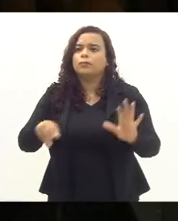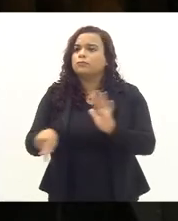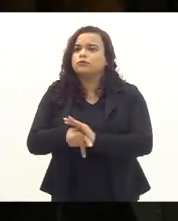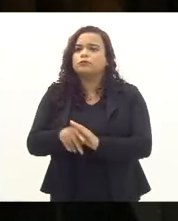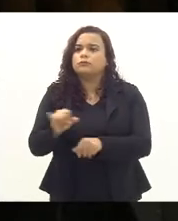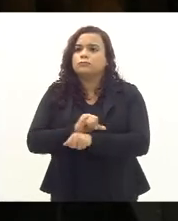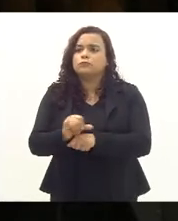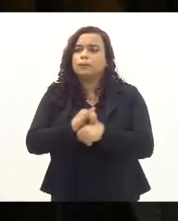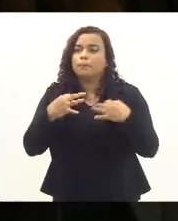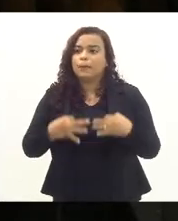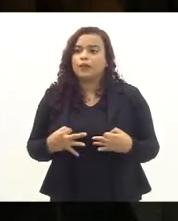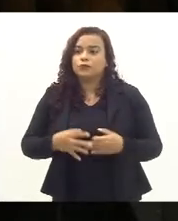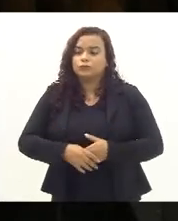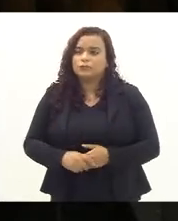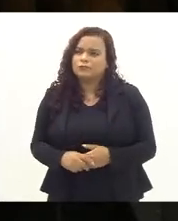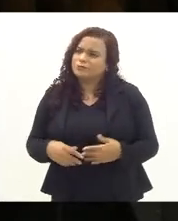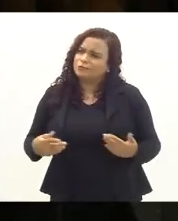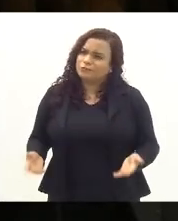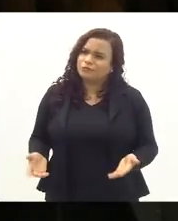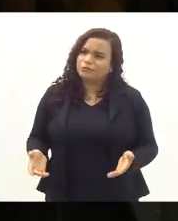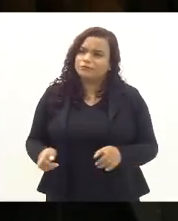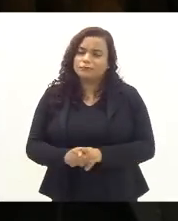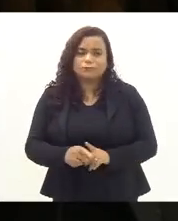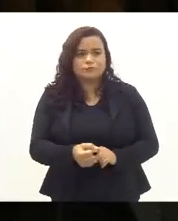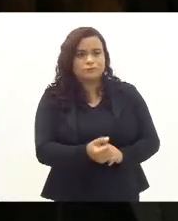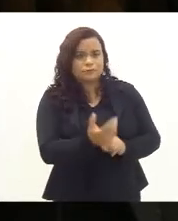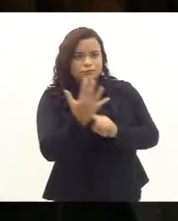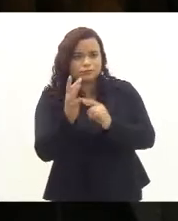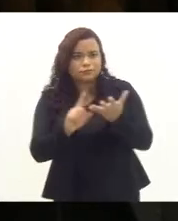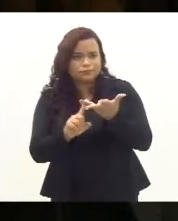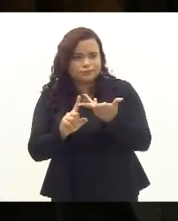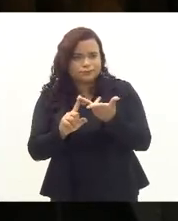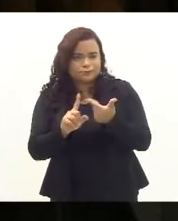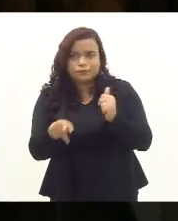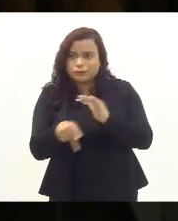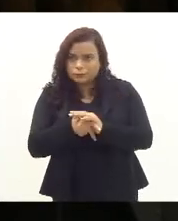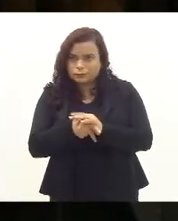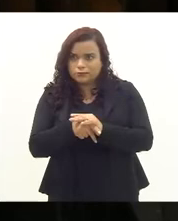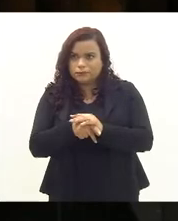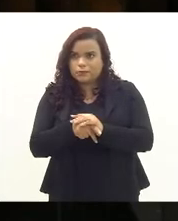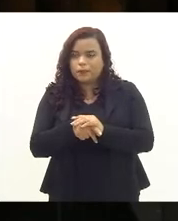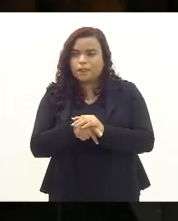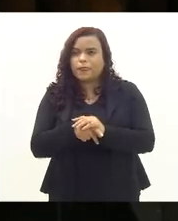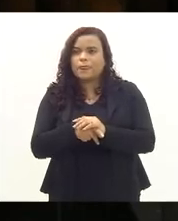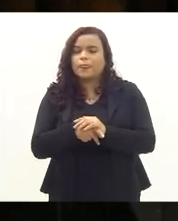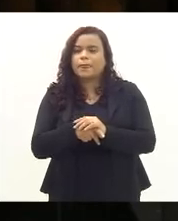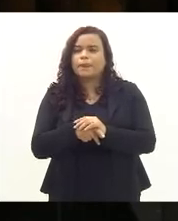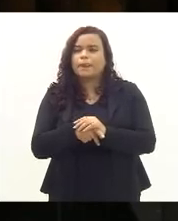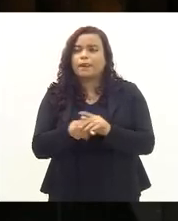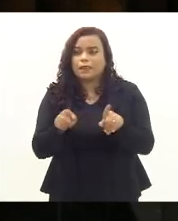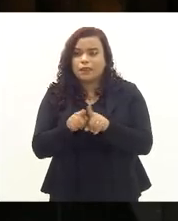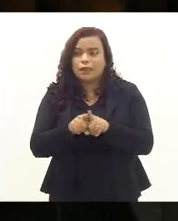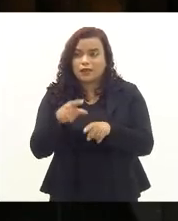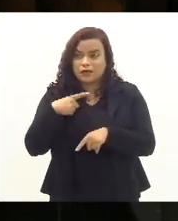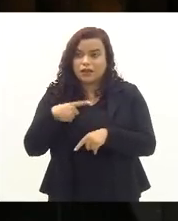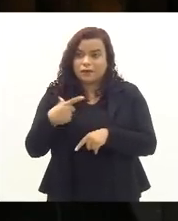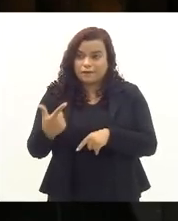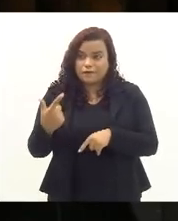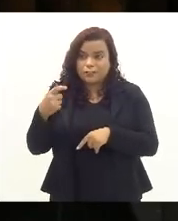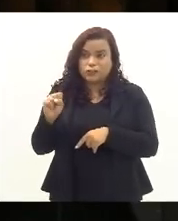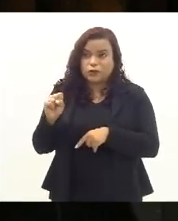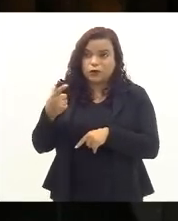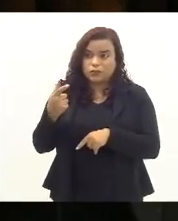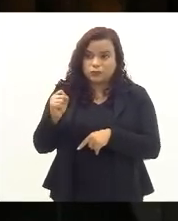estratégico e se é por número de incidências os outros tem 28